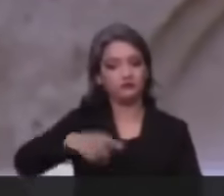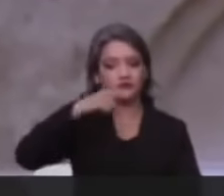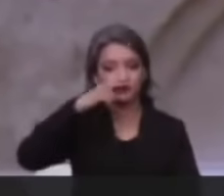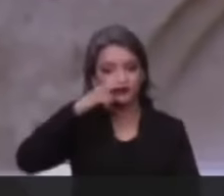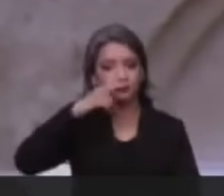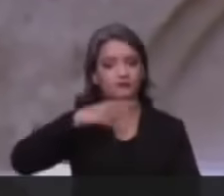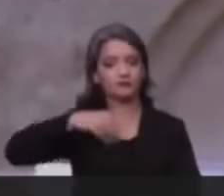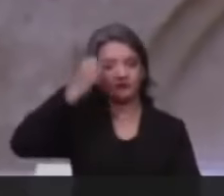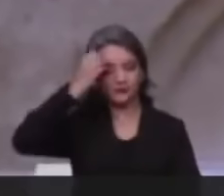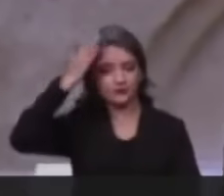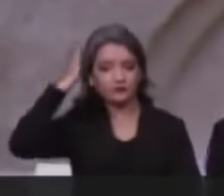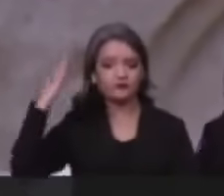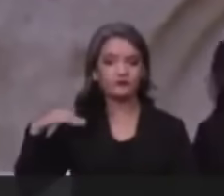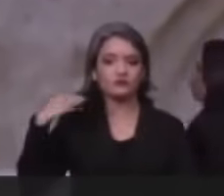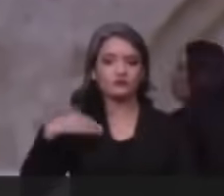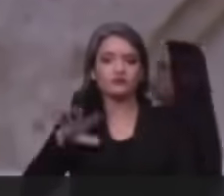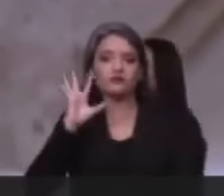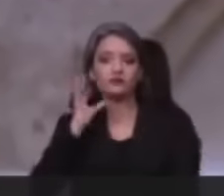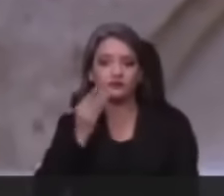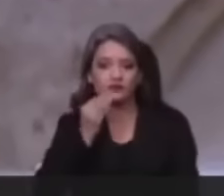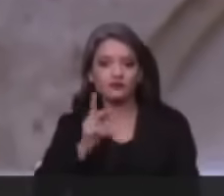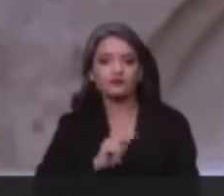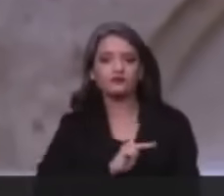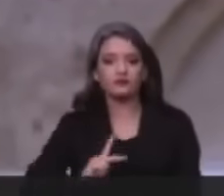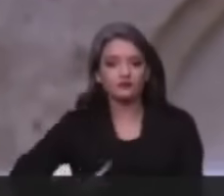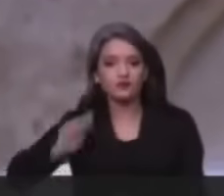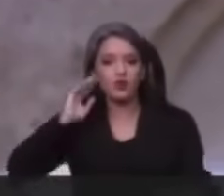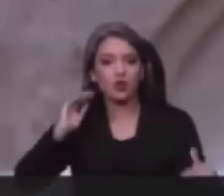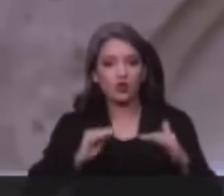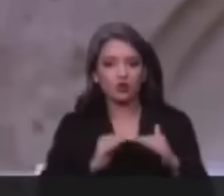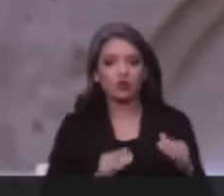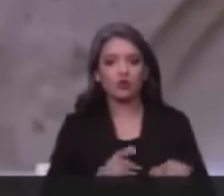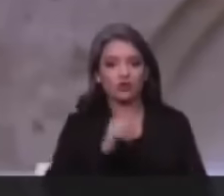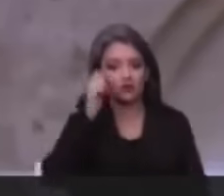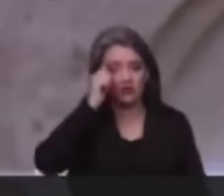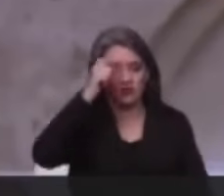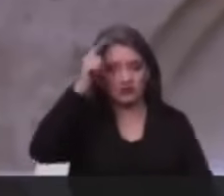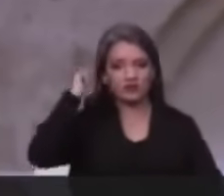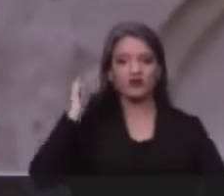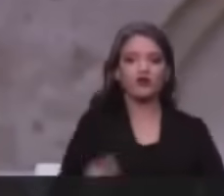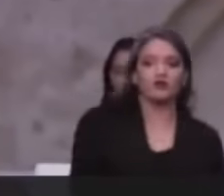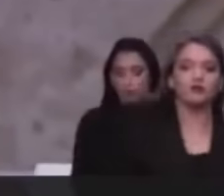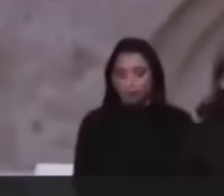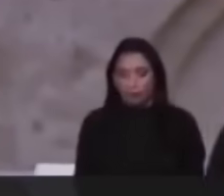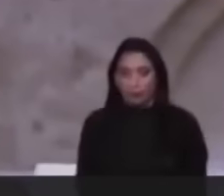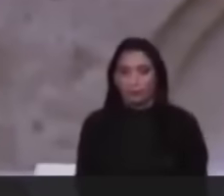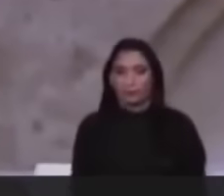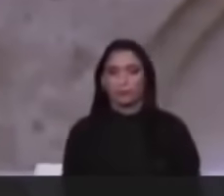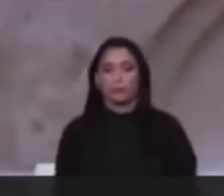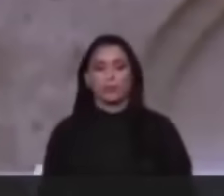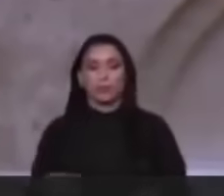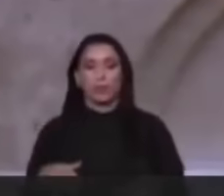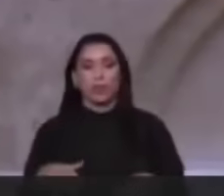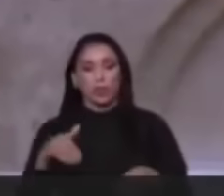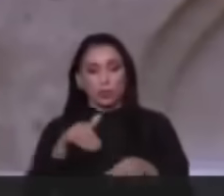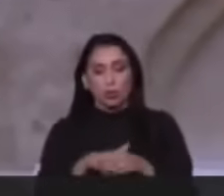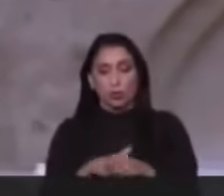Dias Toffoli, Gilmar Mendes e a presidente, no caso Rosa Weber, e